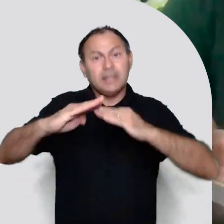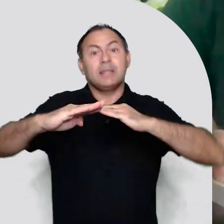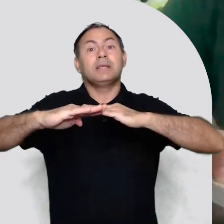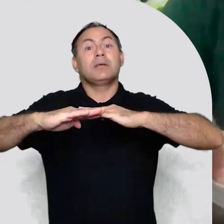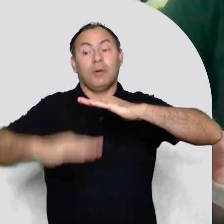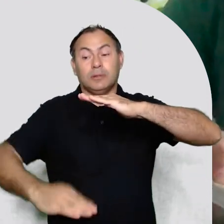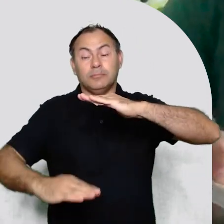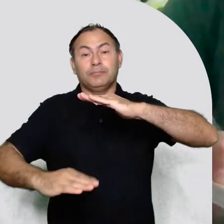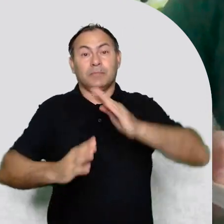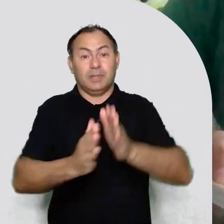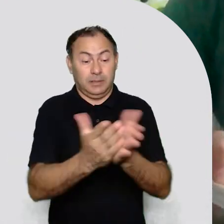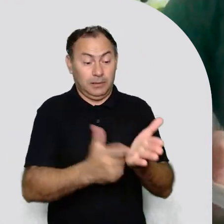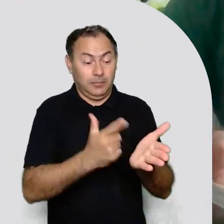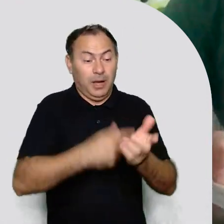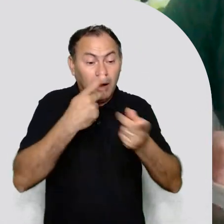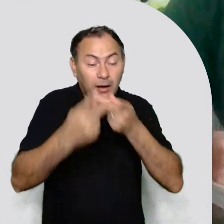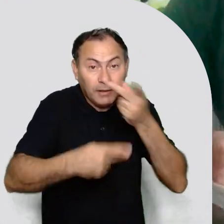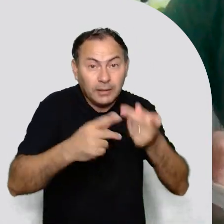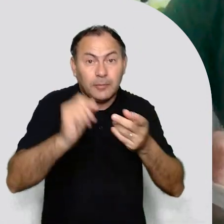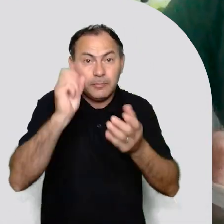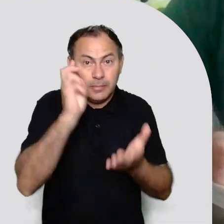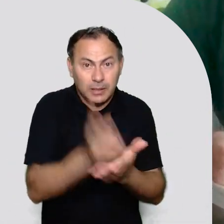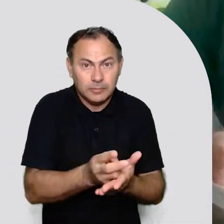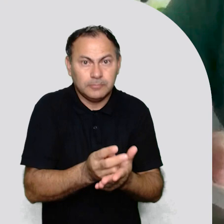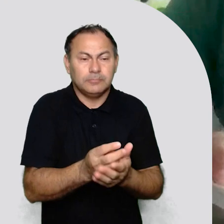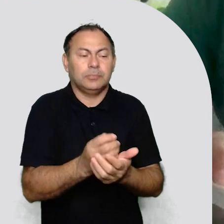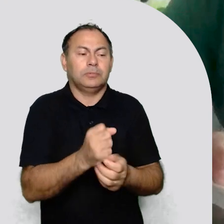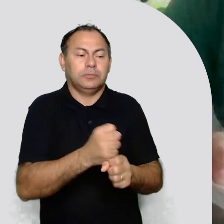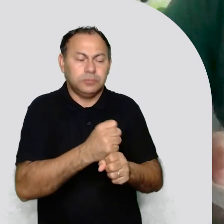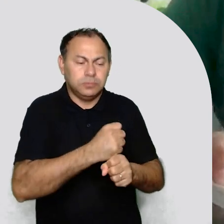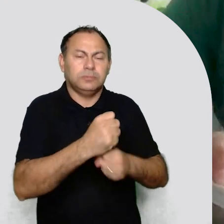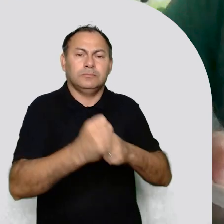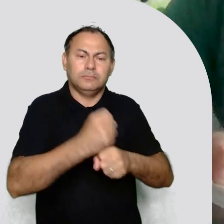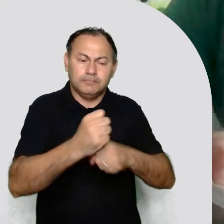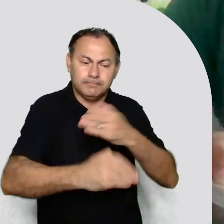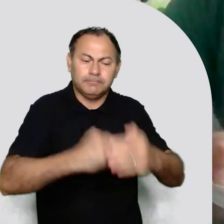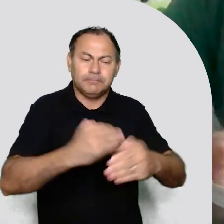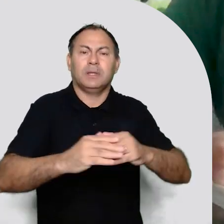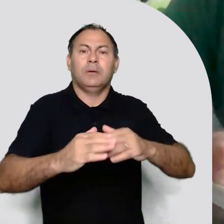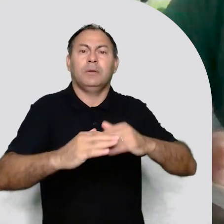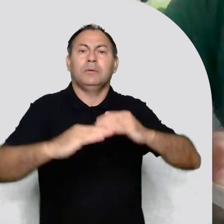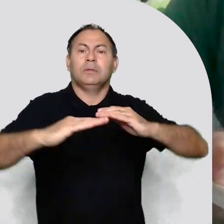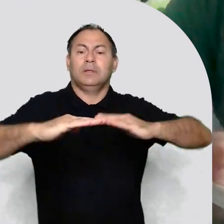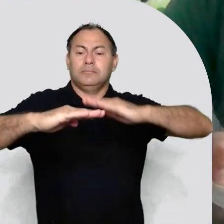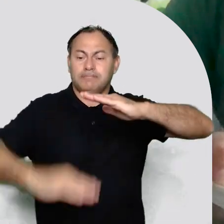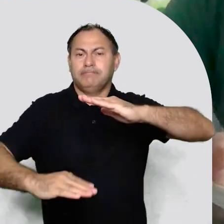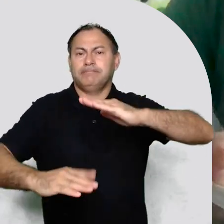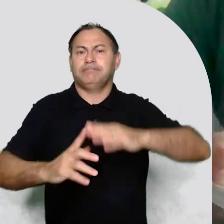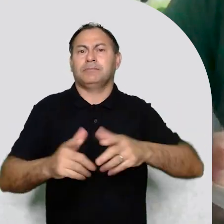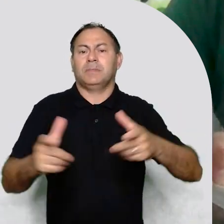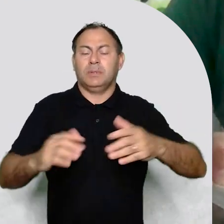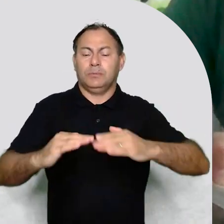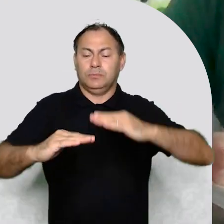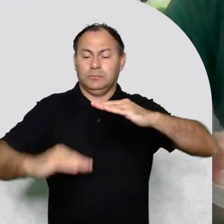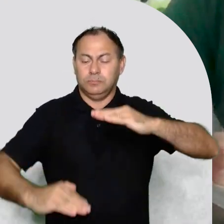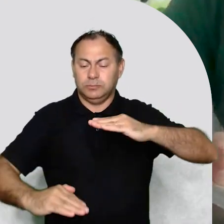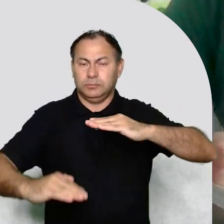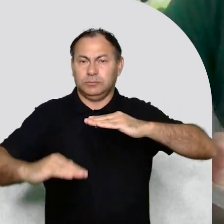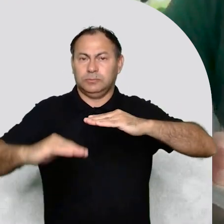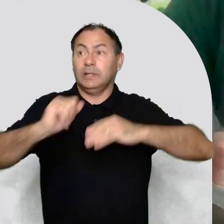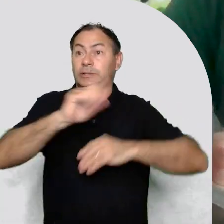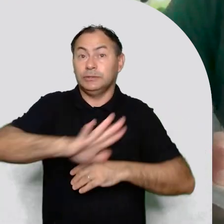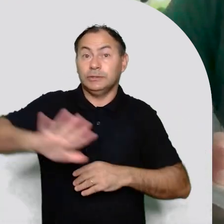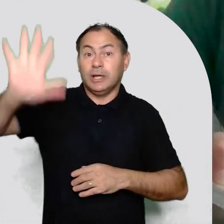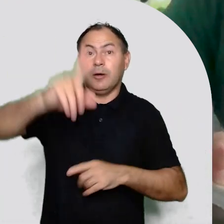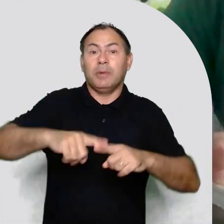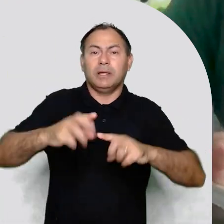né? Ele vai nos dizendo que, apesar de, com o passar dos anos, a desigualdade ela ter diminuído de forma geral,